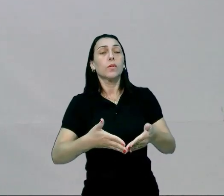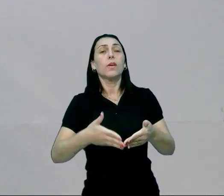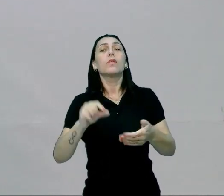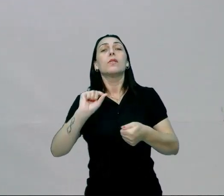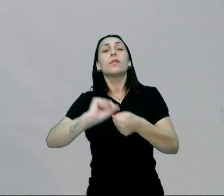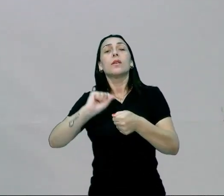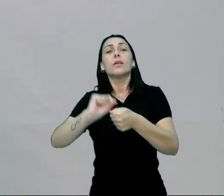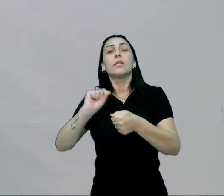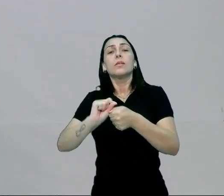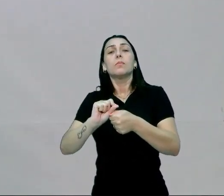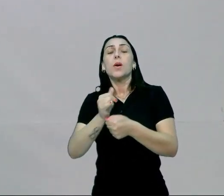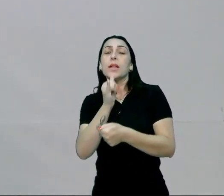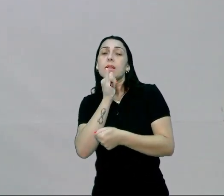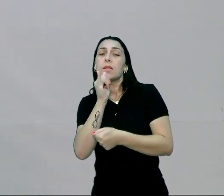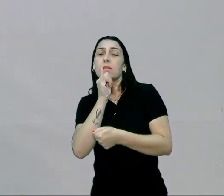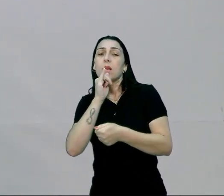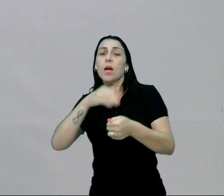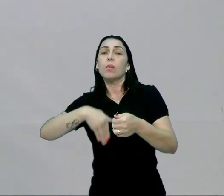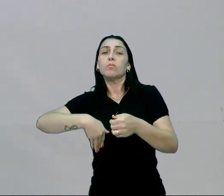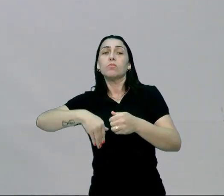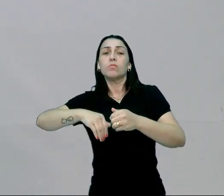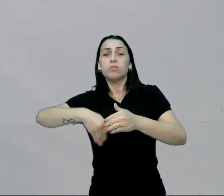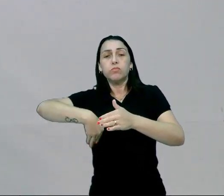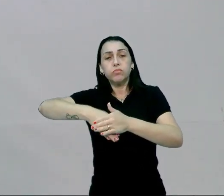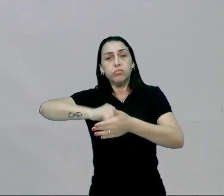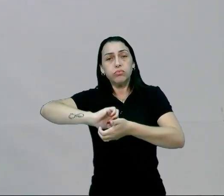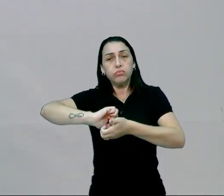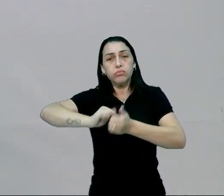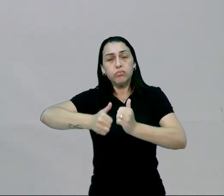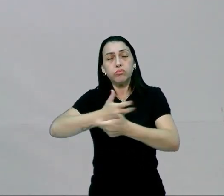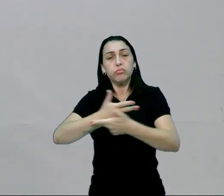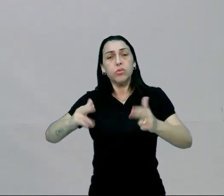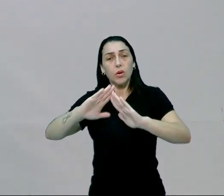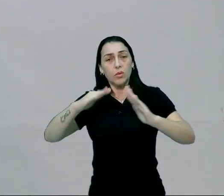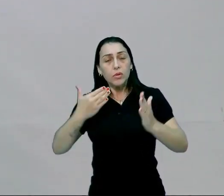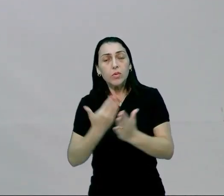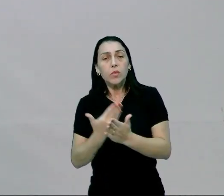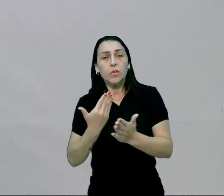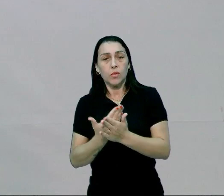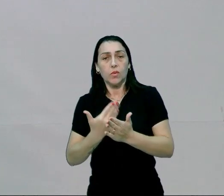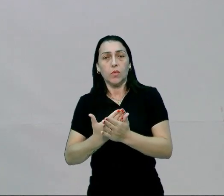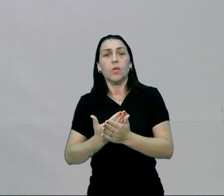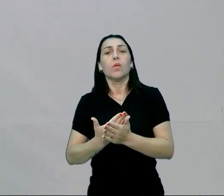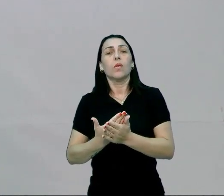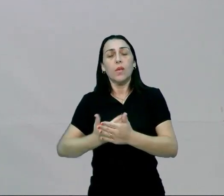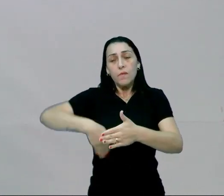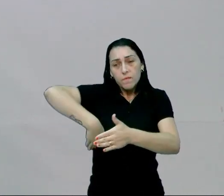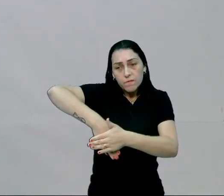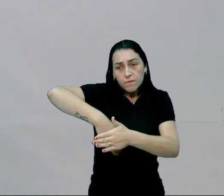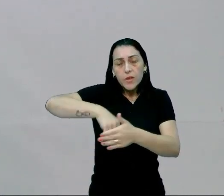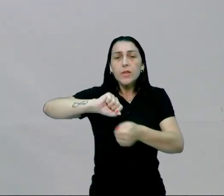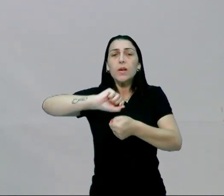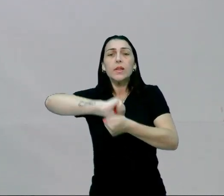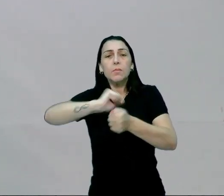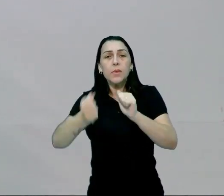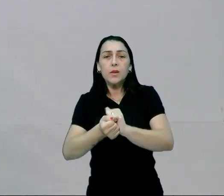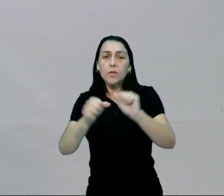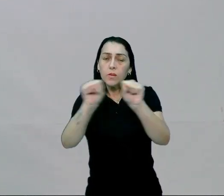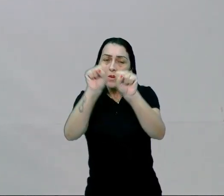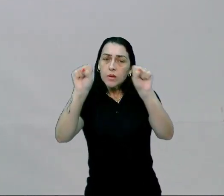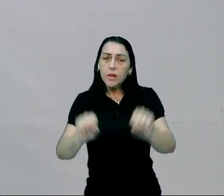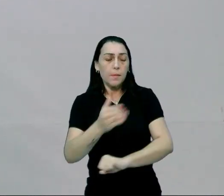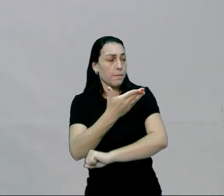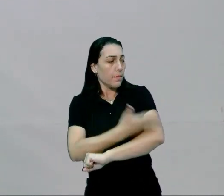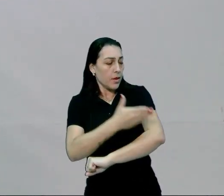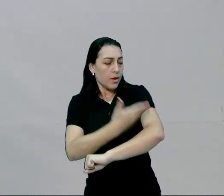gente vai para, por exemplo, jogos escolares, a gente está em jogos escolares porque a gente vai fazer uma adaptação para uma sistematização da